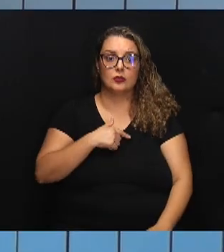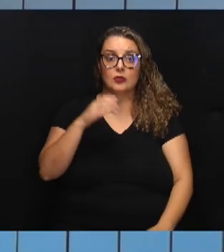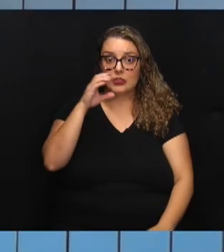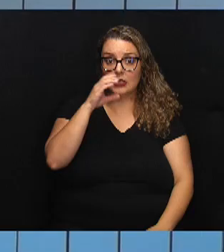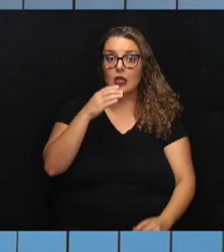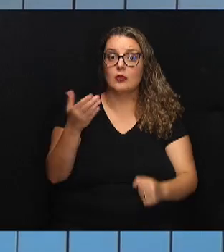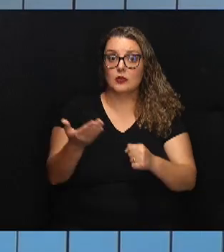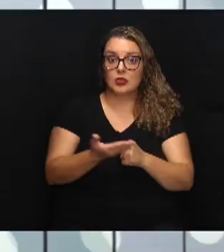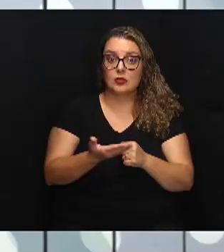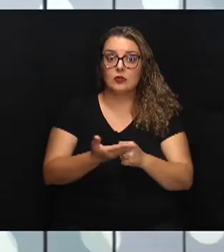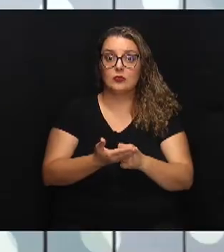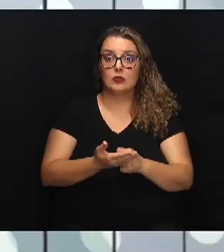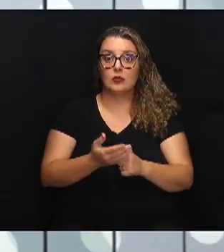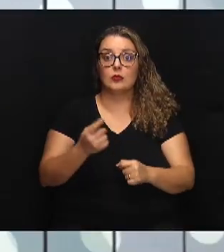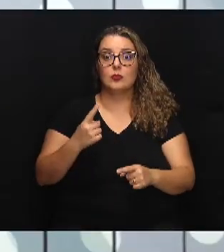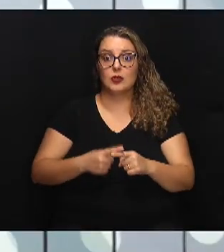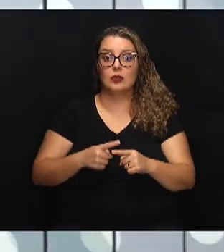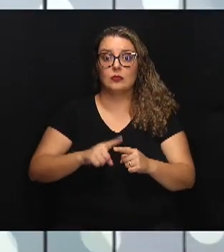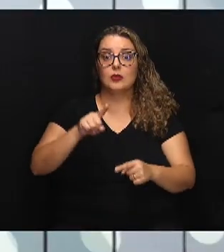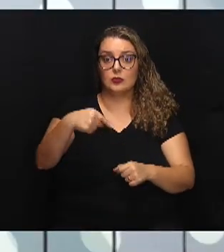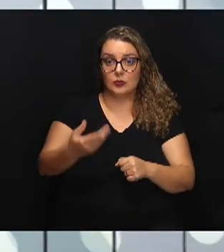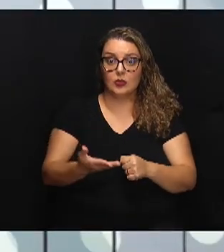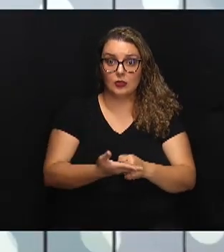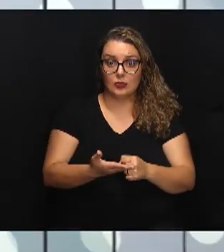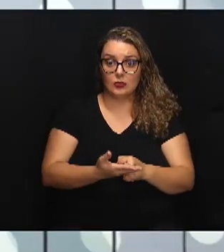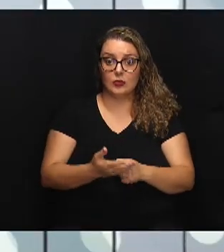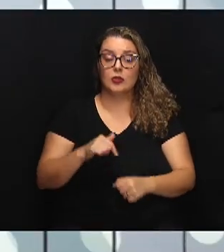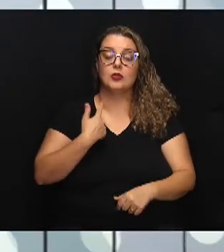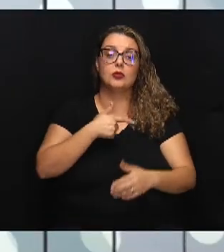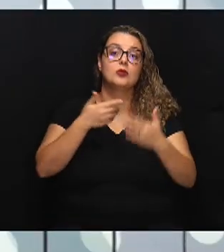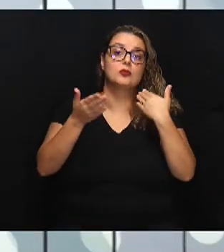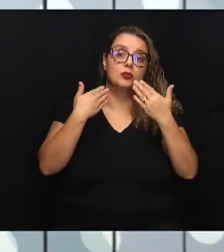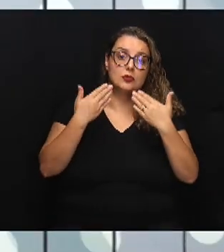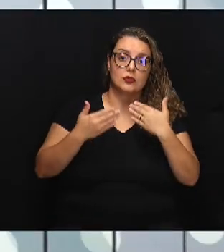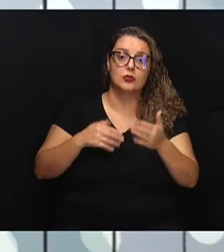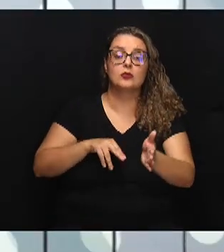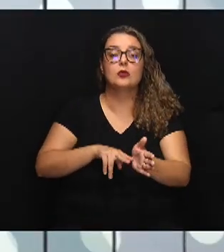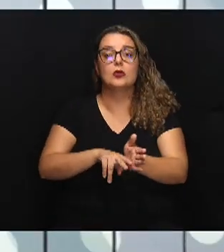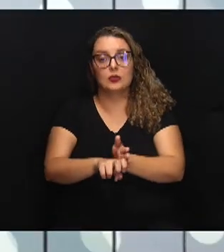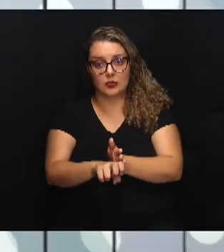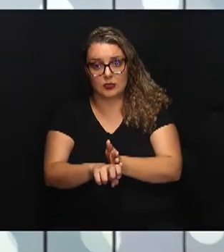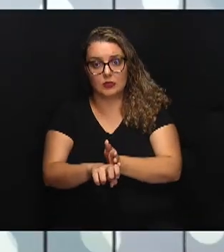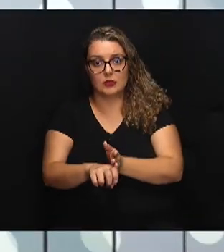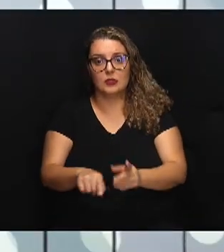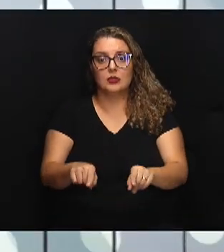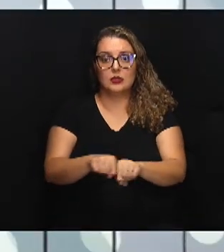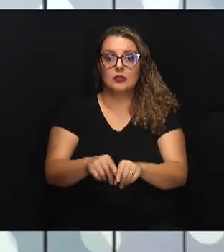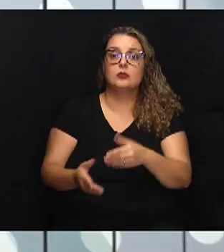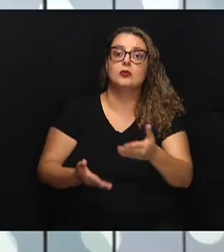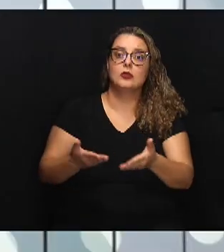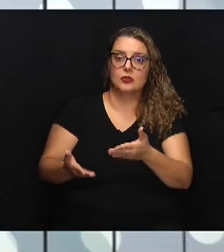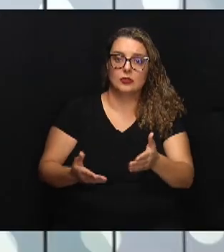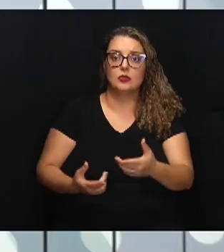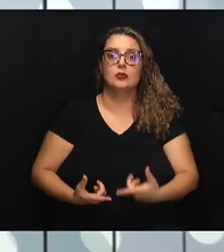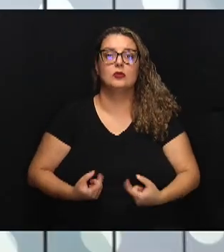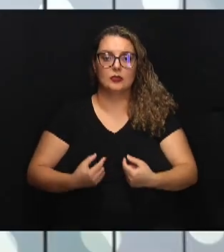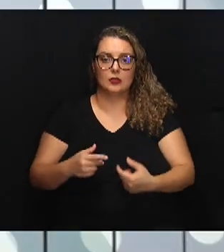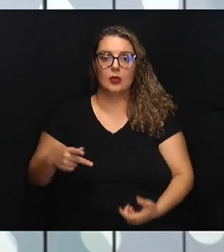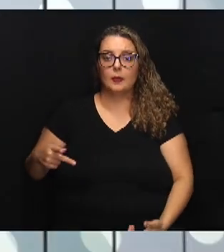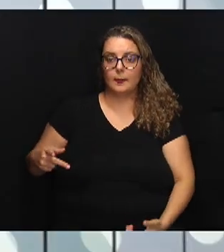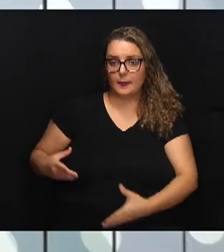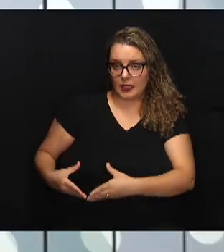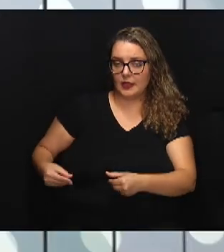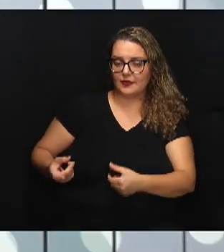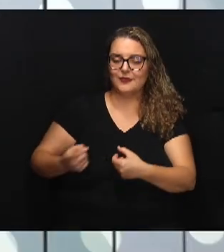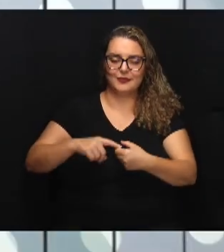rápido intervalo, porque no próximo bloco nós vamos falar sobre o diagnóstico e tratamento do câncer de pâncreas.